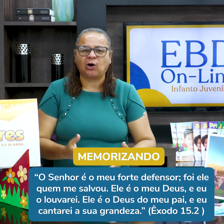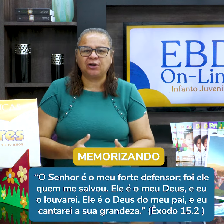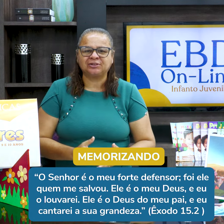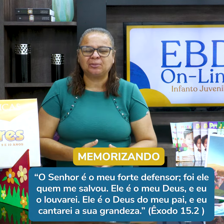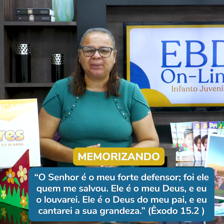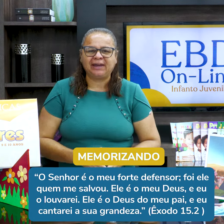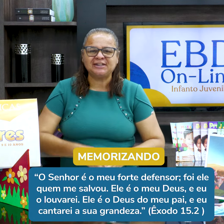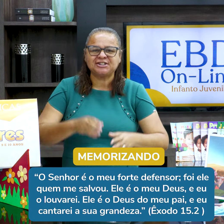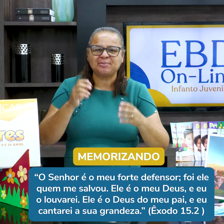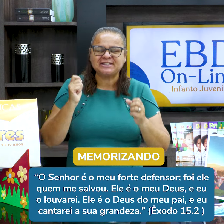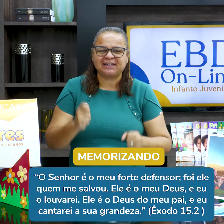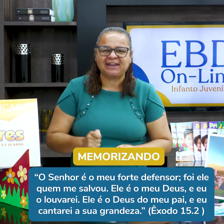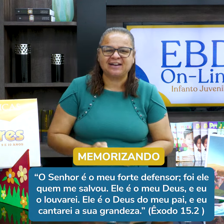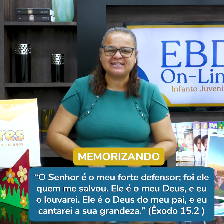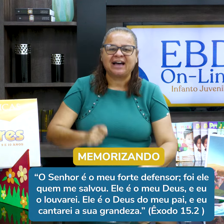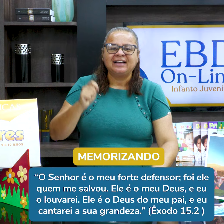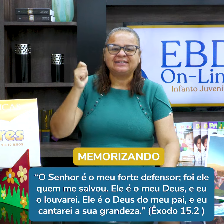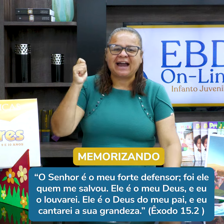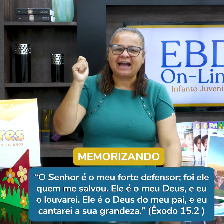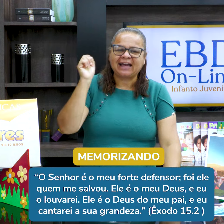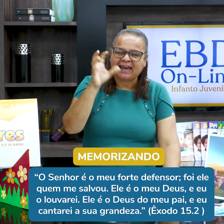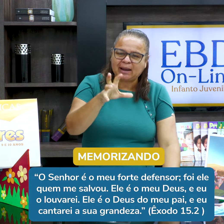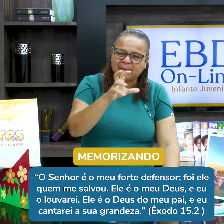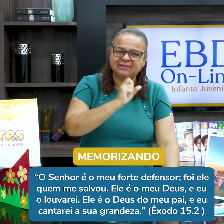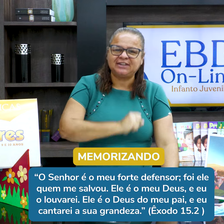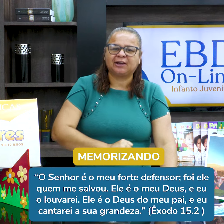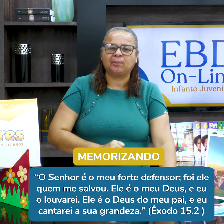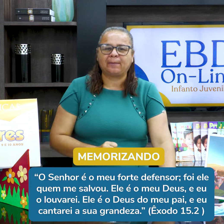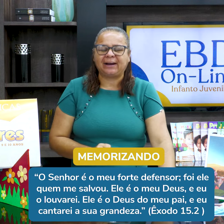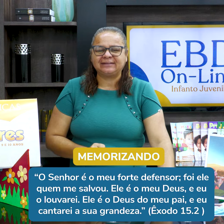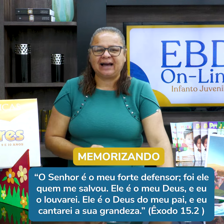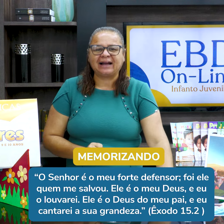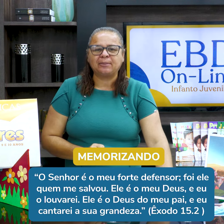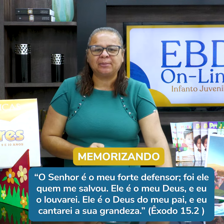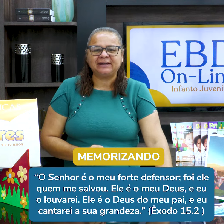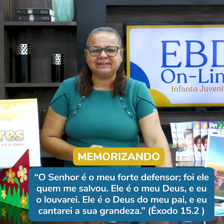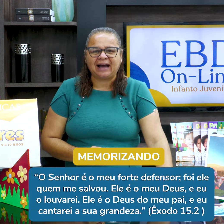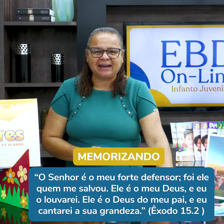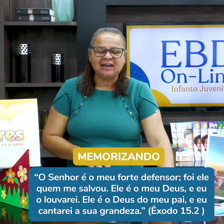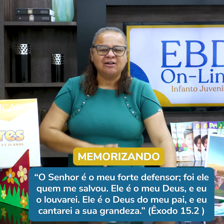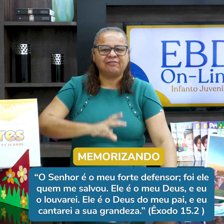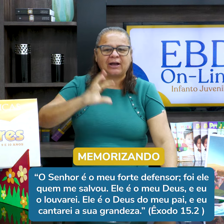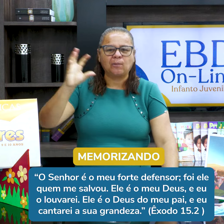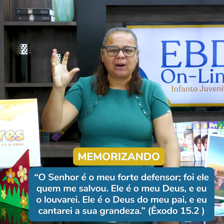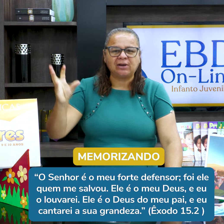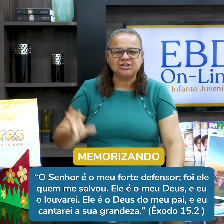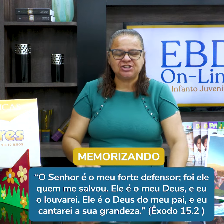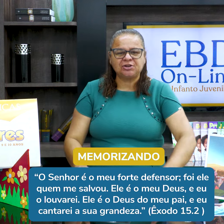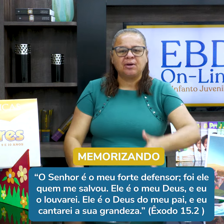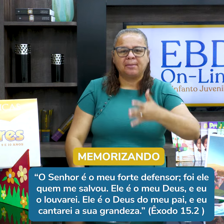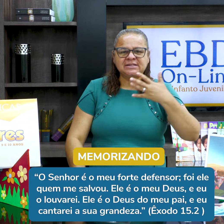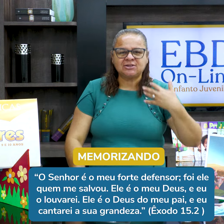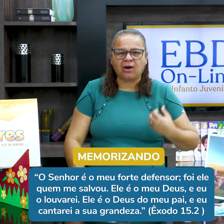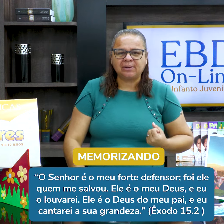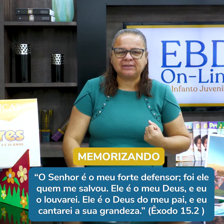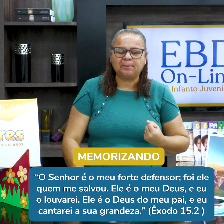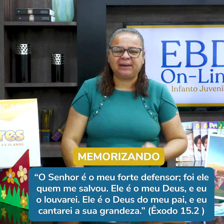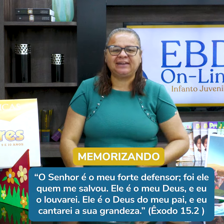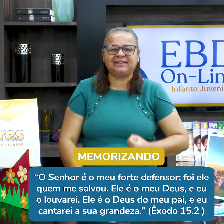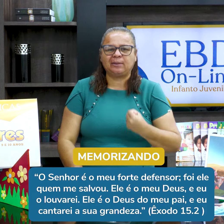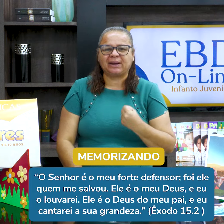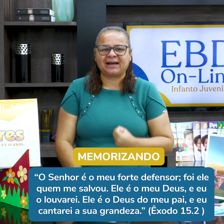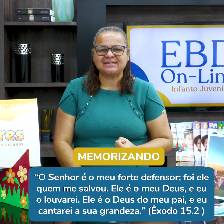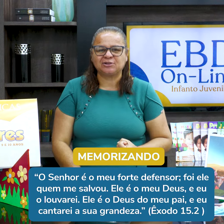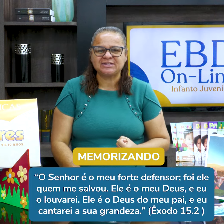Ofertório também chama as crianças traga aquela platinha que o papai dá que a mamãe dá né vai comprar o lanchinho mas sobra